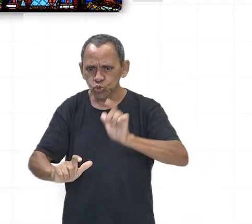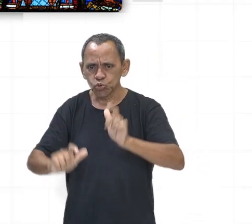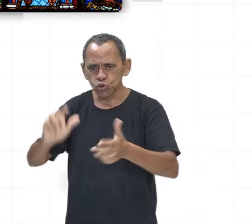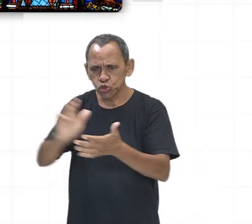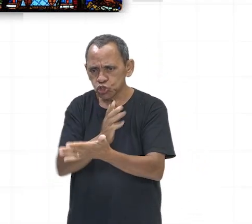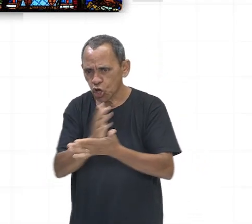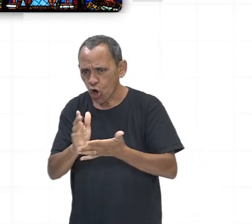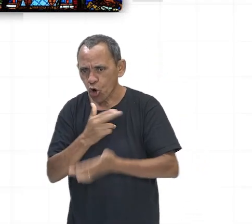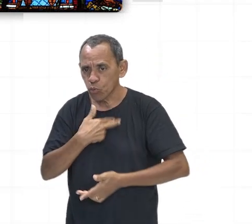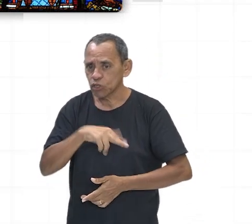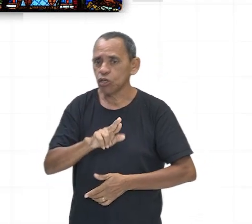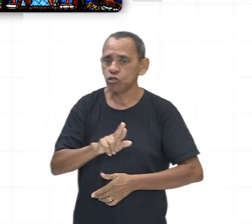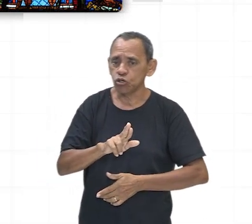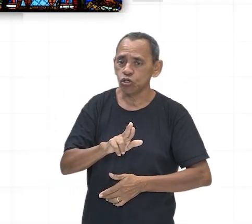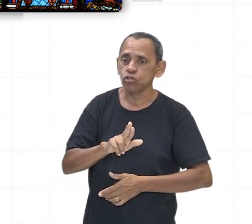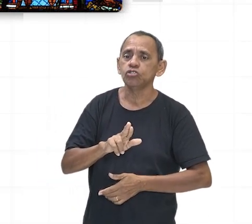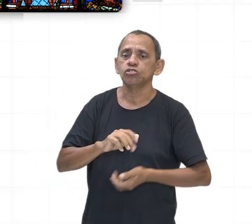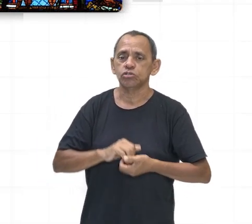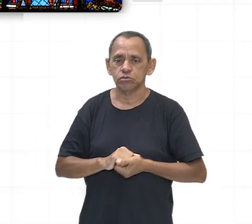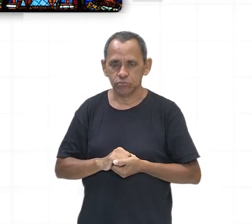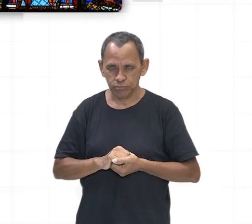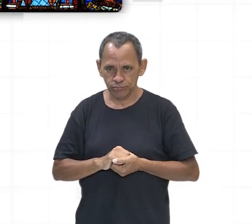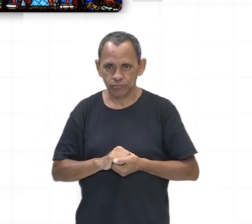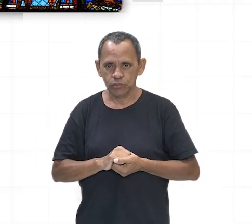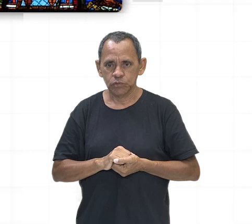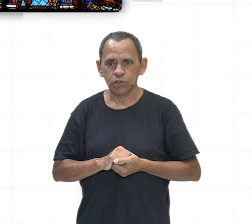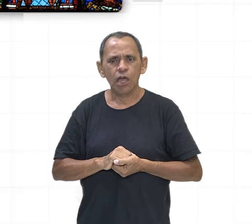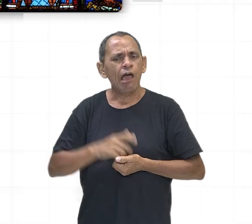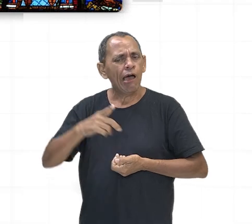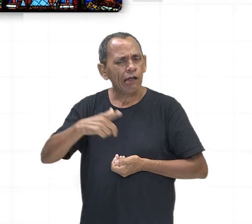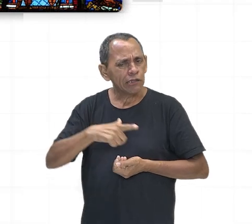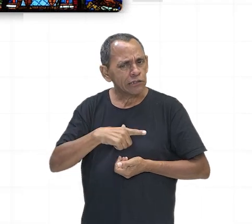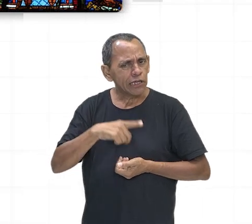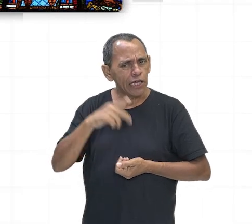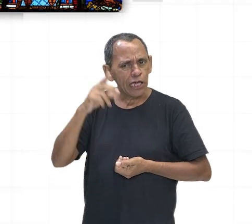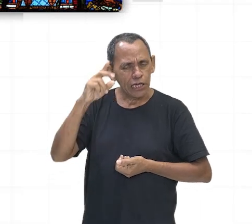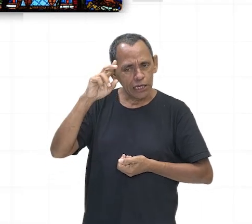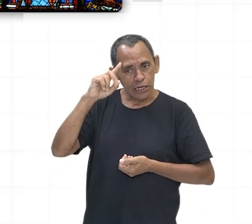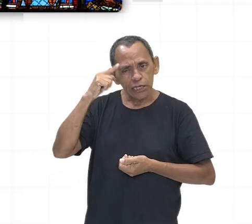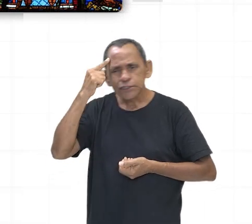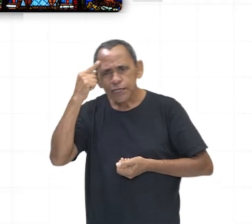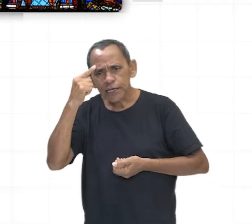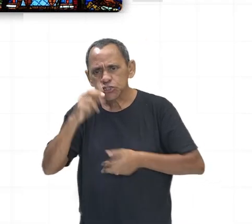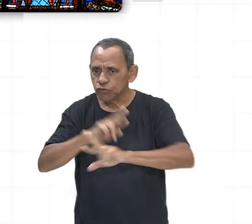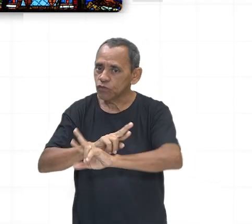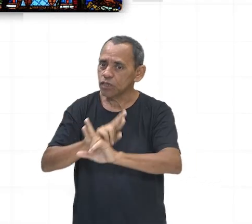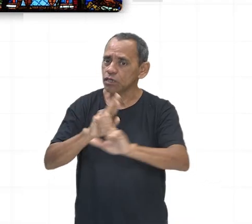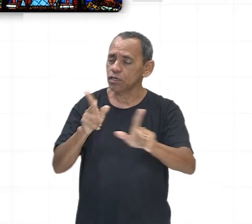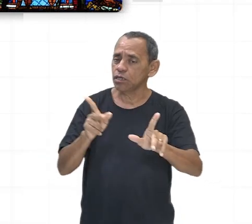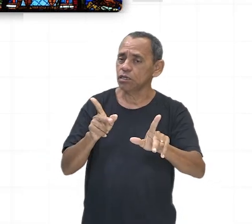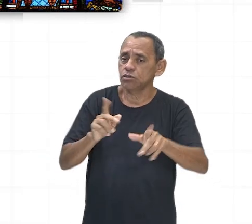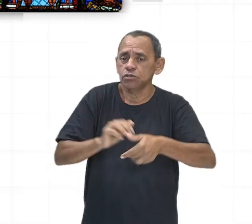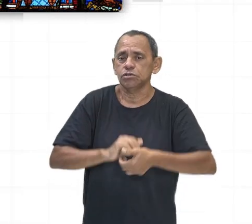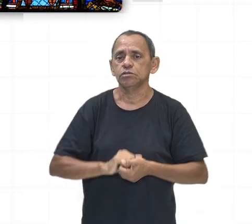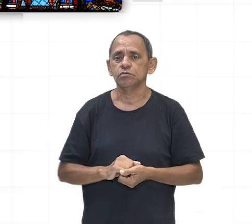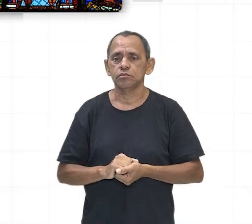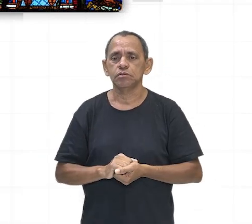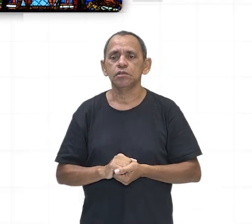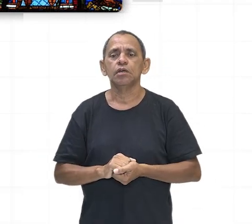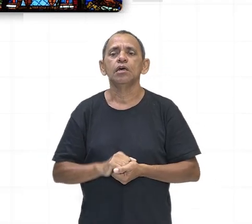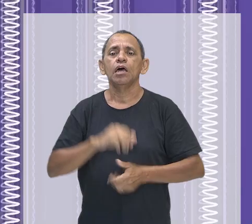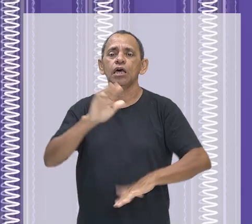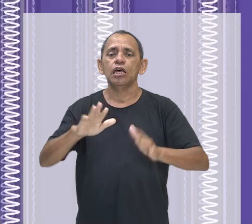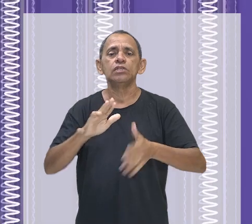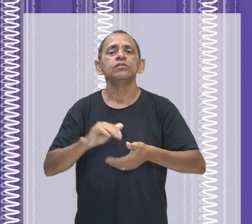determinada religião a abraçar contravalores. Veja só, às vezes nós podemos entender mal a mensagem do padre,